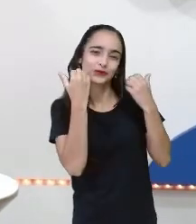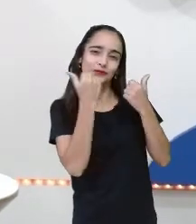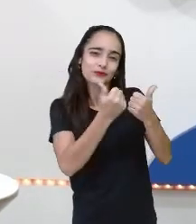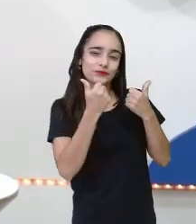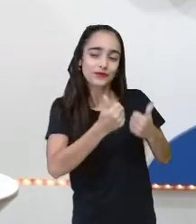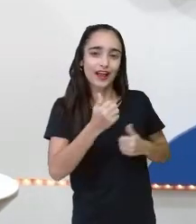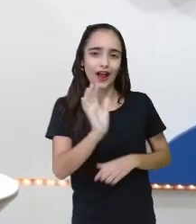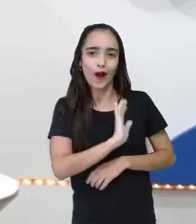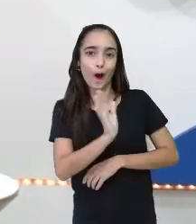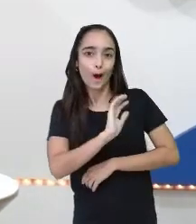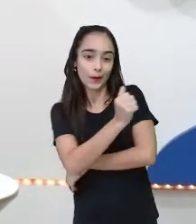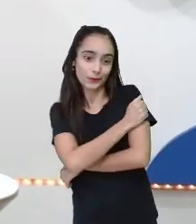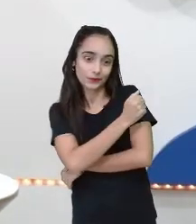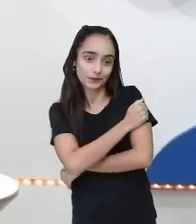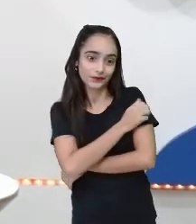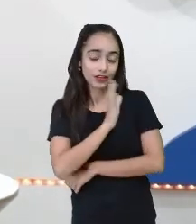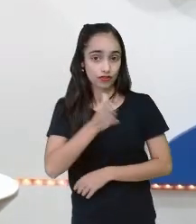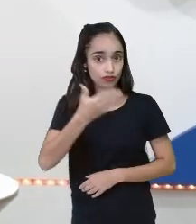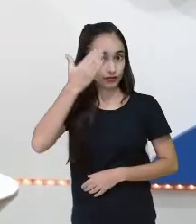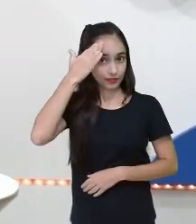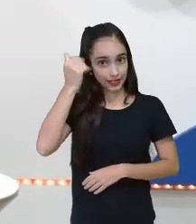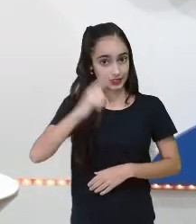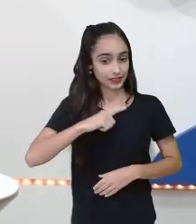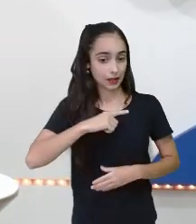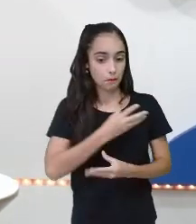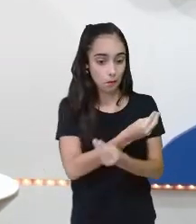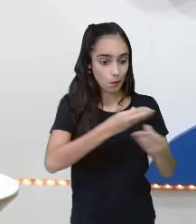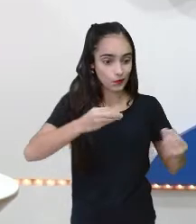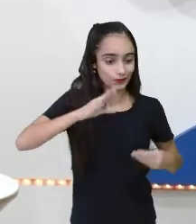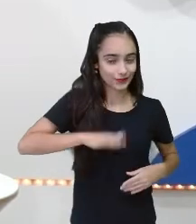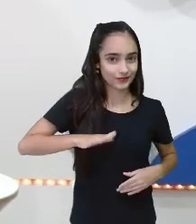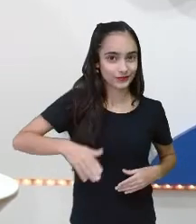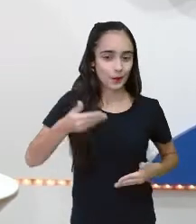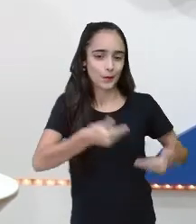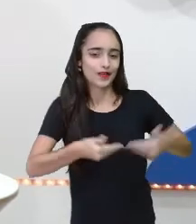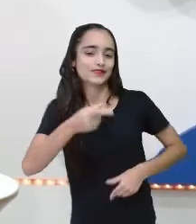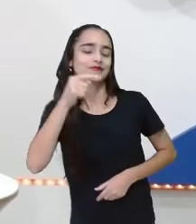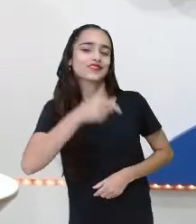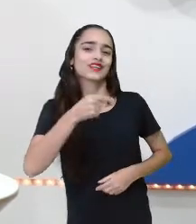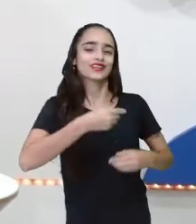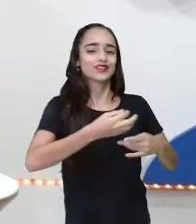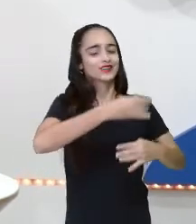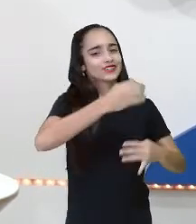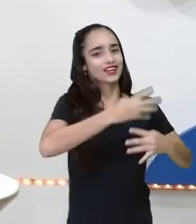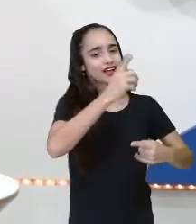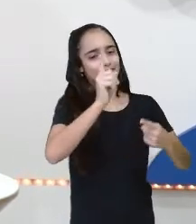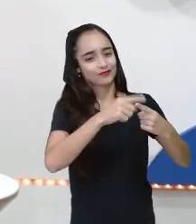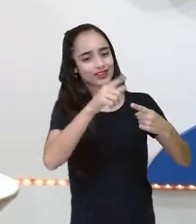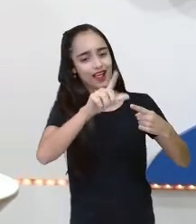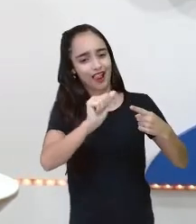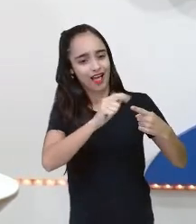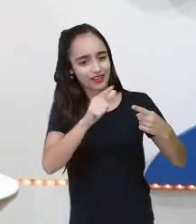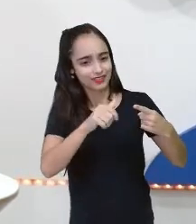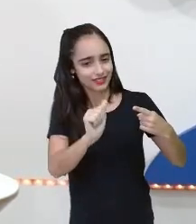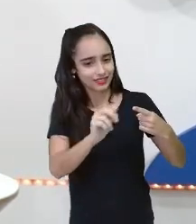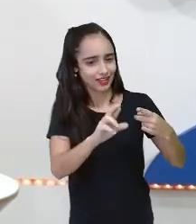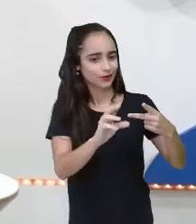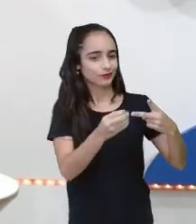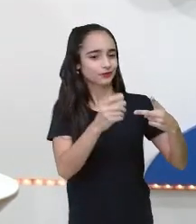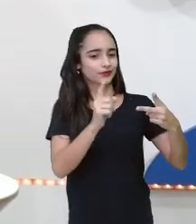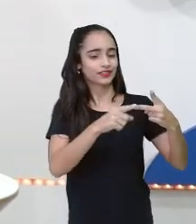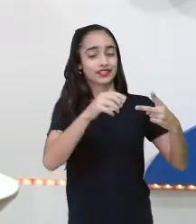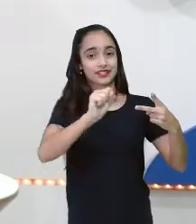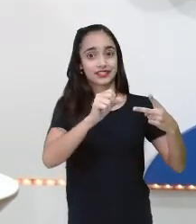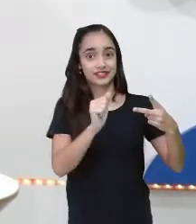sei que já tem bastante criança aqui no chat, viu, professora Sandra? O Lázaro, a Adalgisa, a Samara,